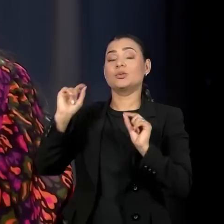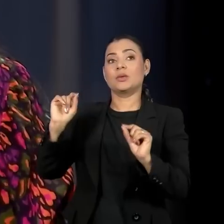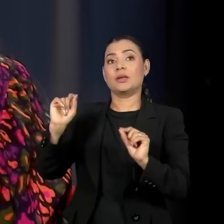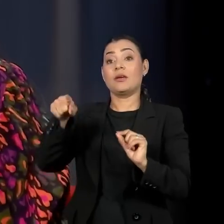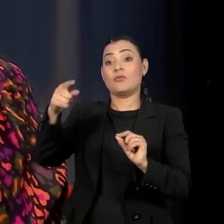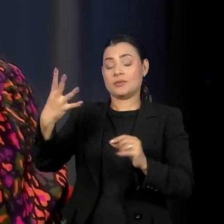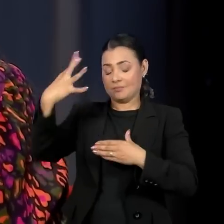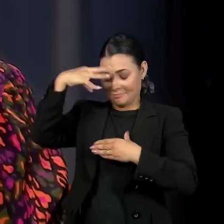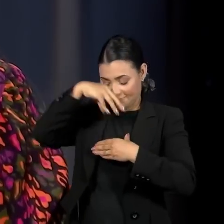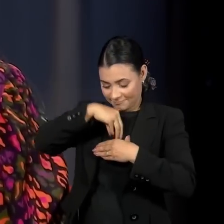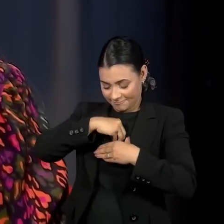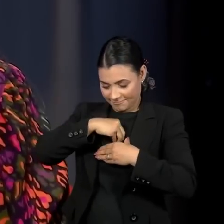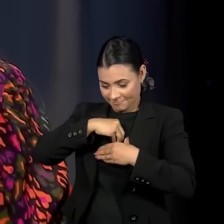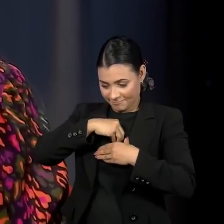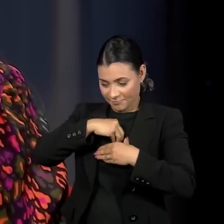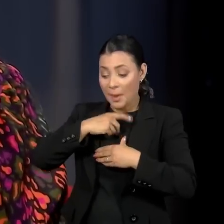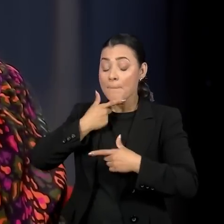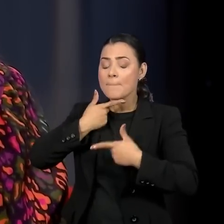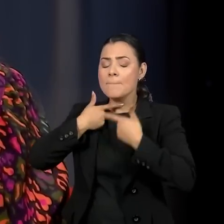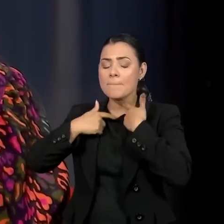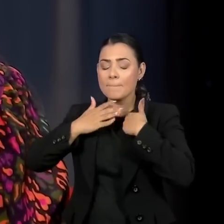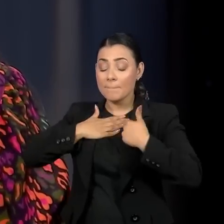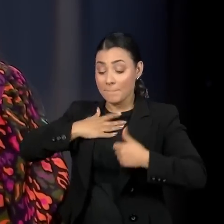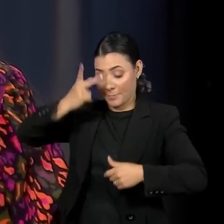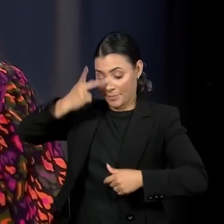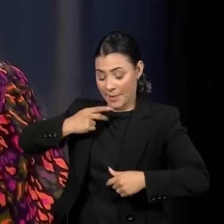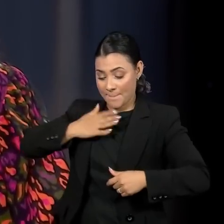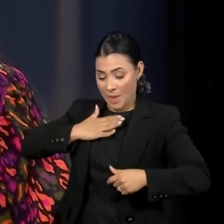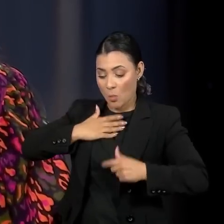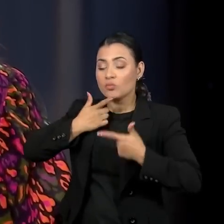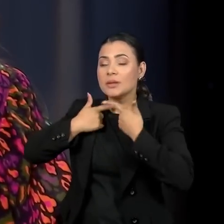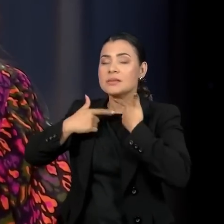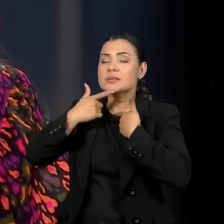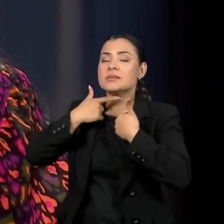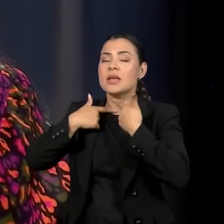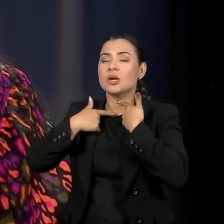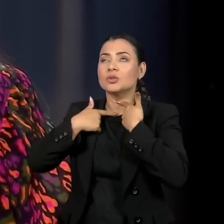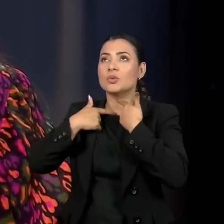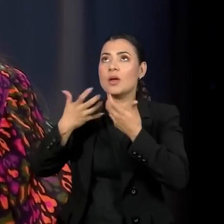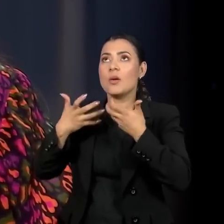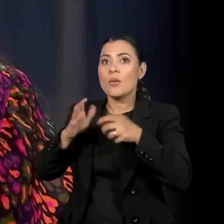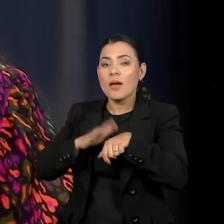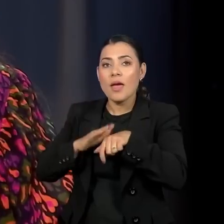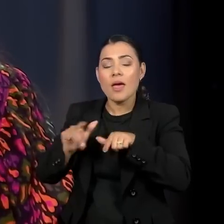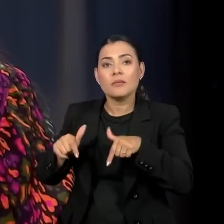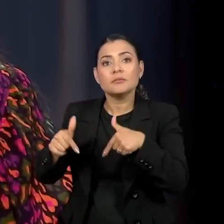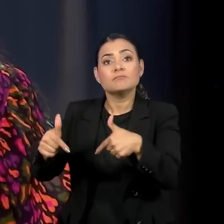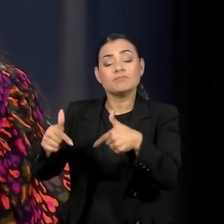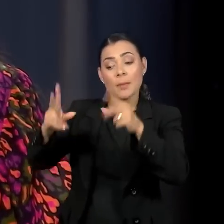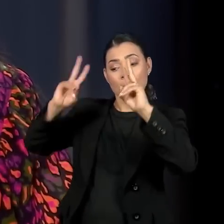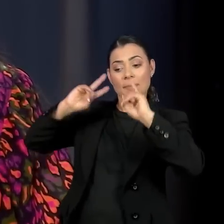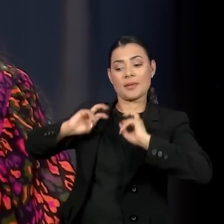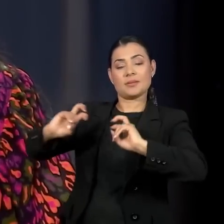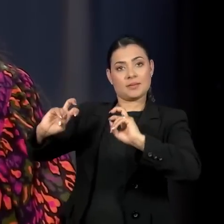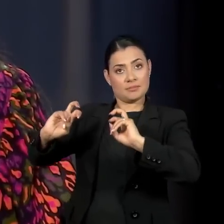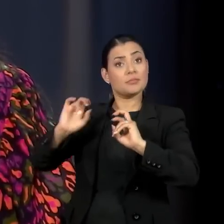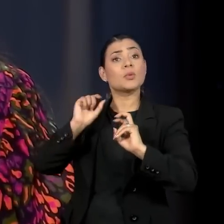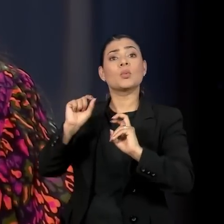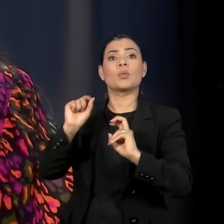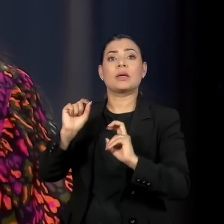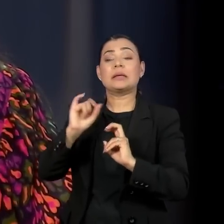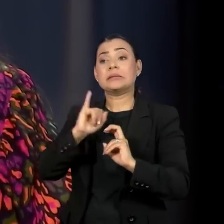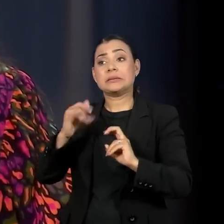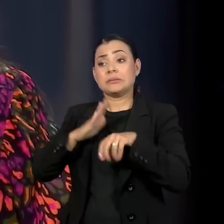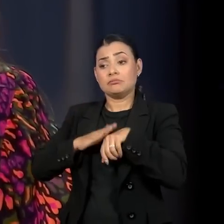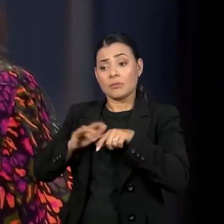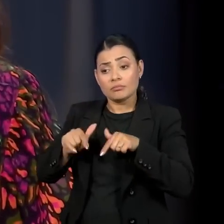se dar conta do próprio desejo, do que você quer. Se você vai conseguir colocar ele em prática de forma parcial